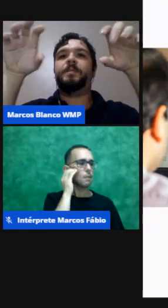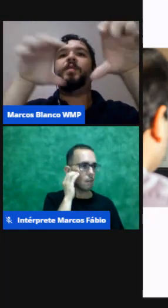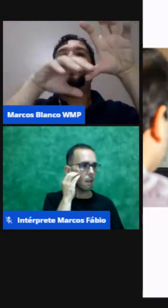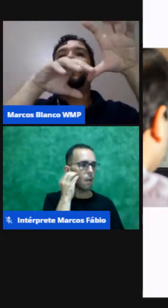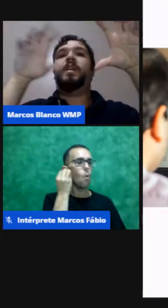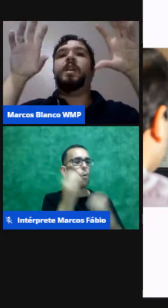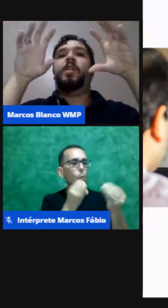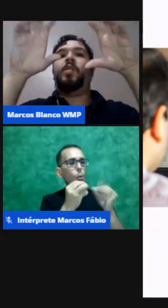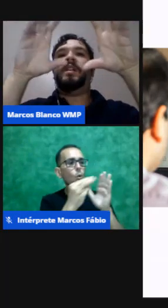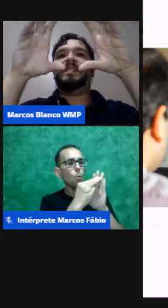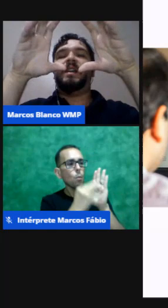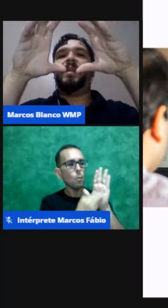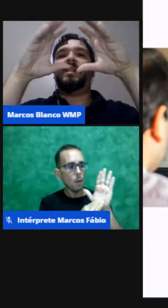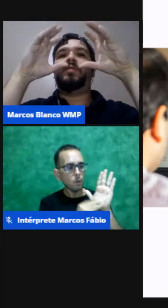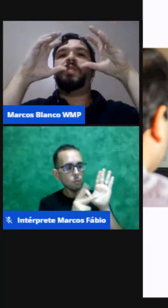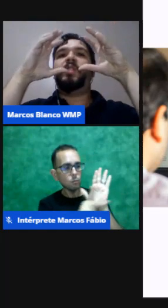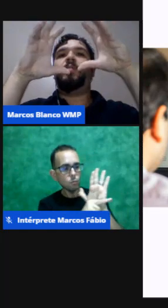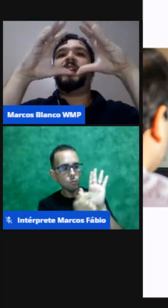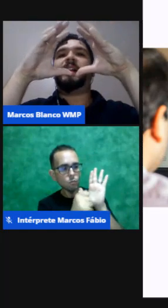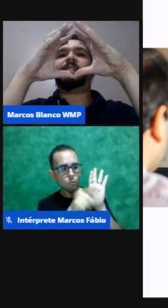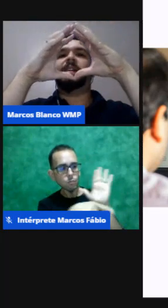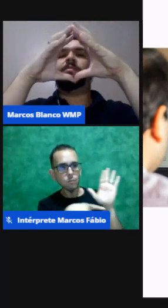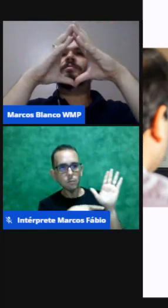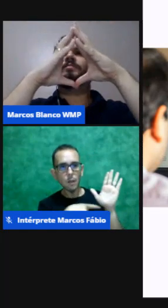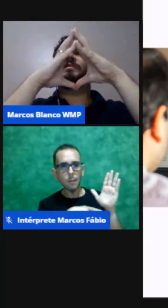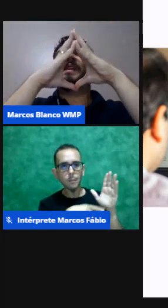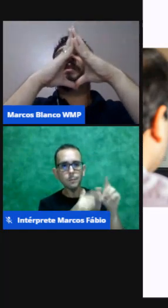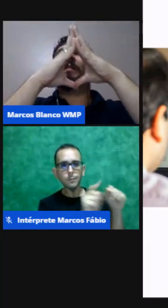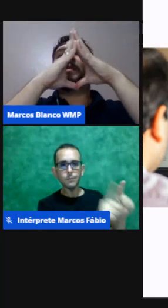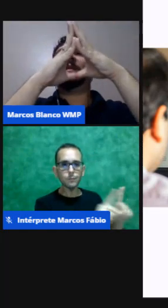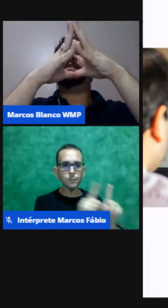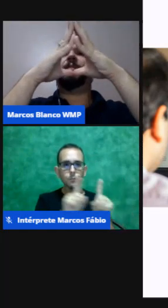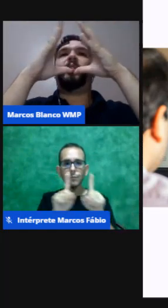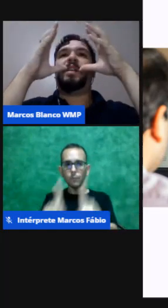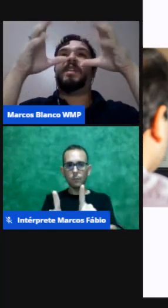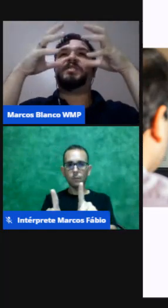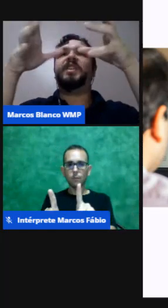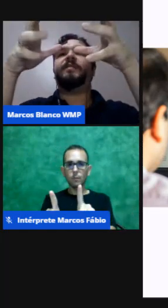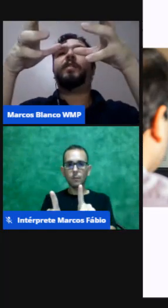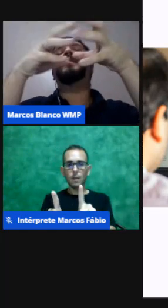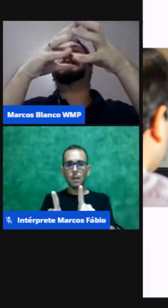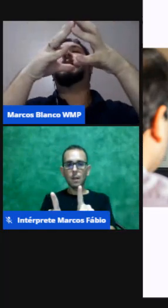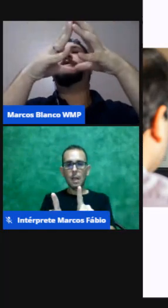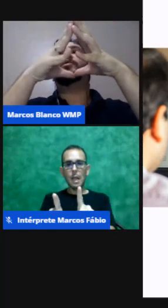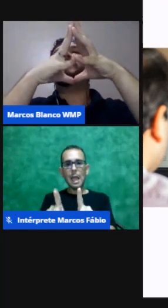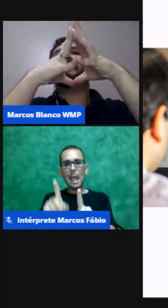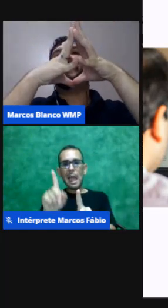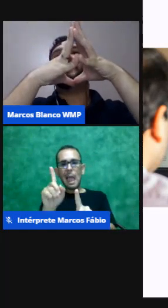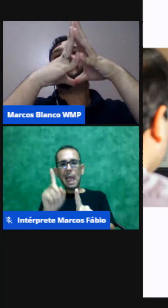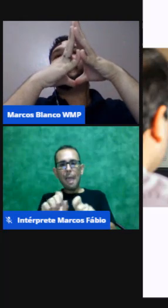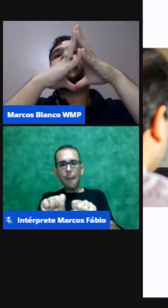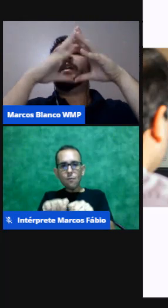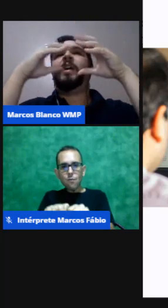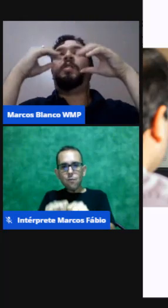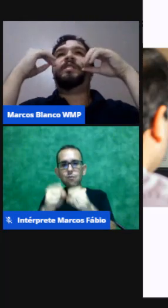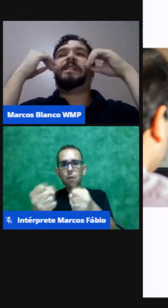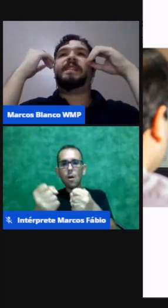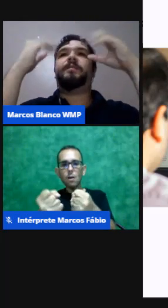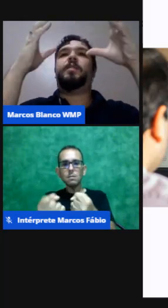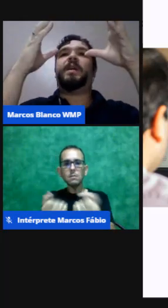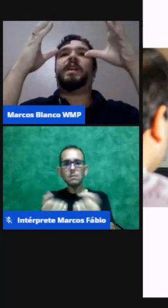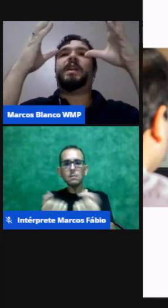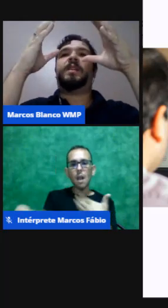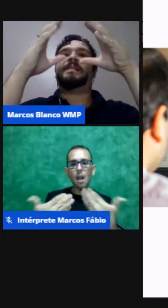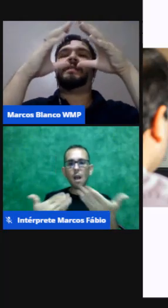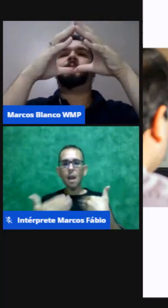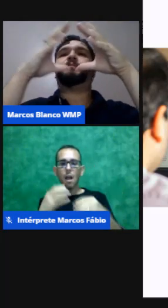no município. Engajamento e comunicação, que é uma etapa principal, que é o que a gente vem conversar hoje com vocês, onde